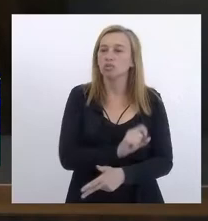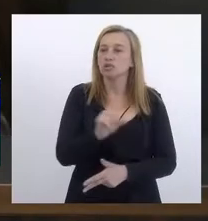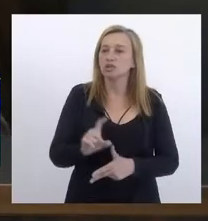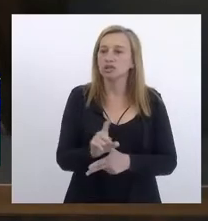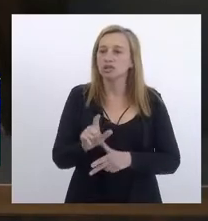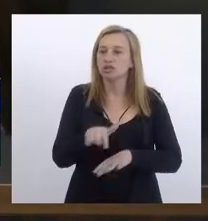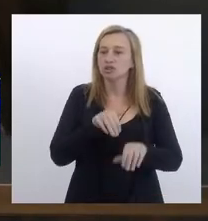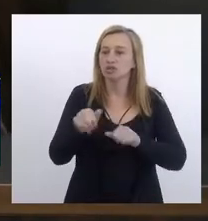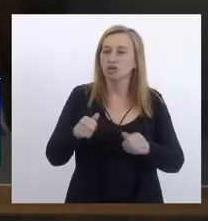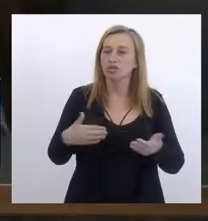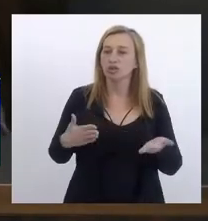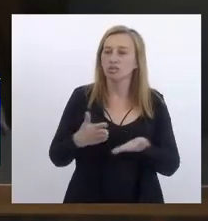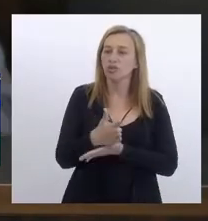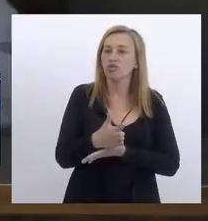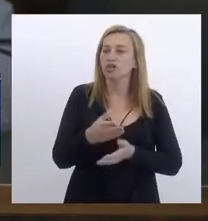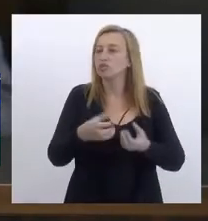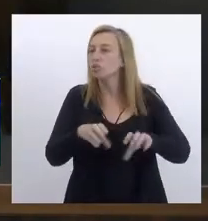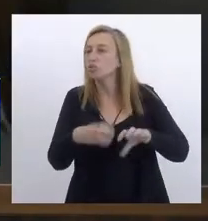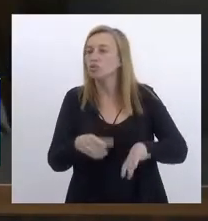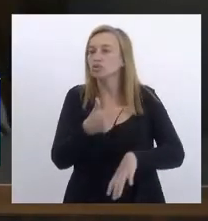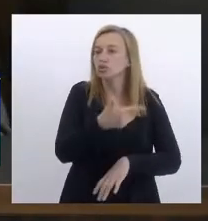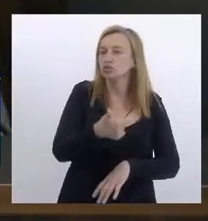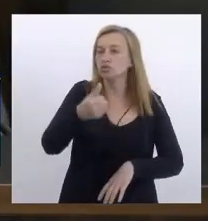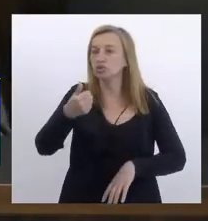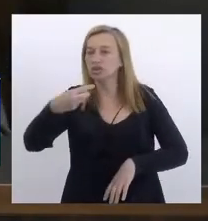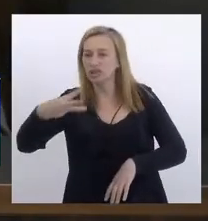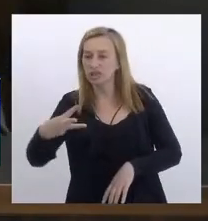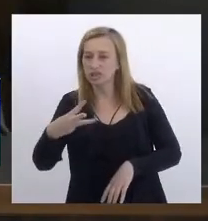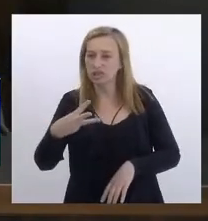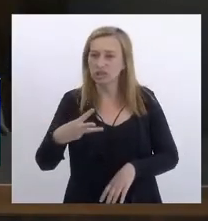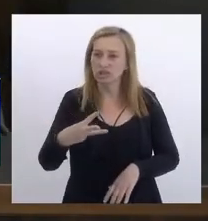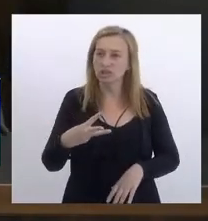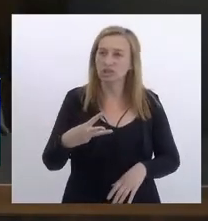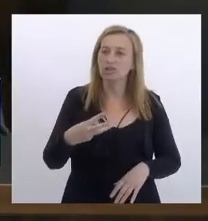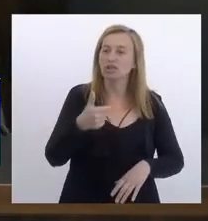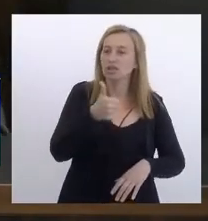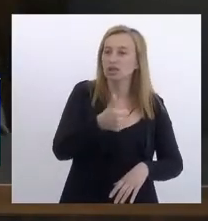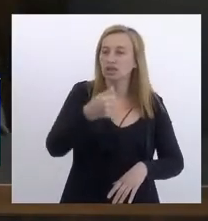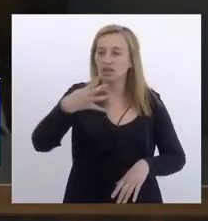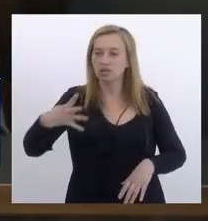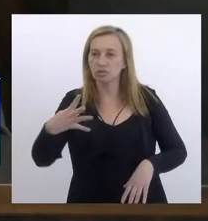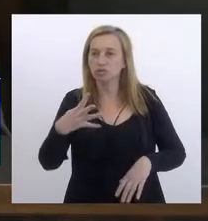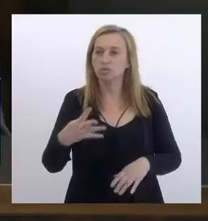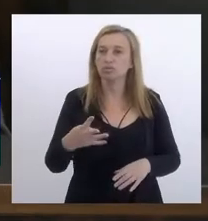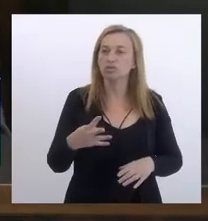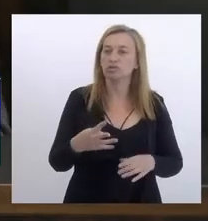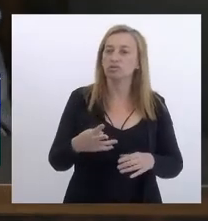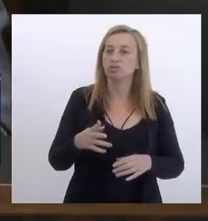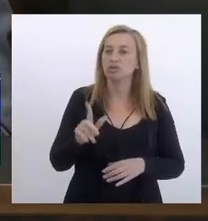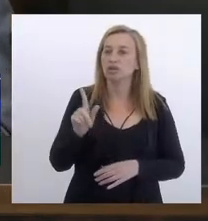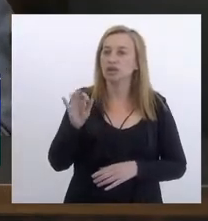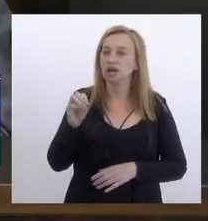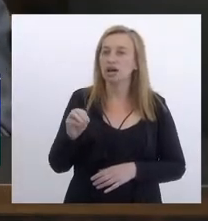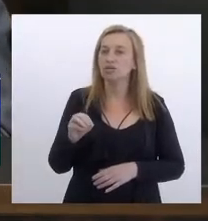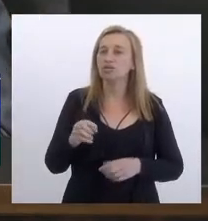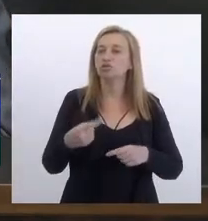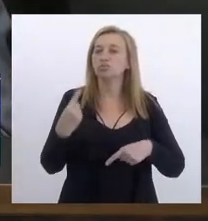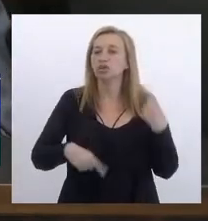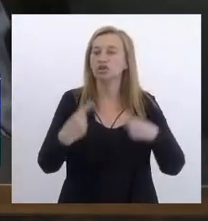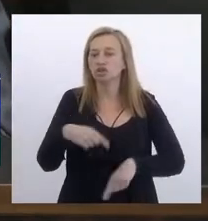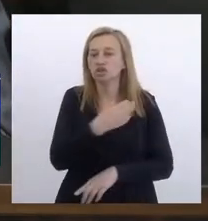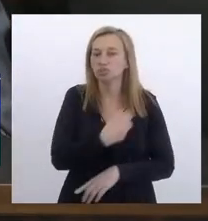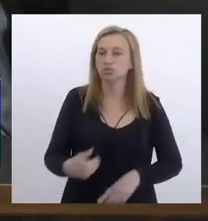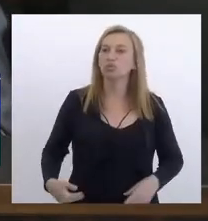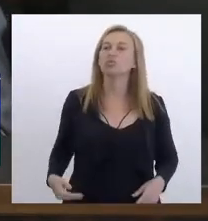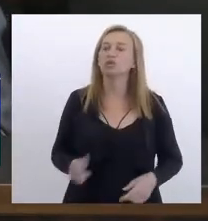convocar os aprovados no concurso de 2013, homologado em 14, para o cargo de especialistas em políticas públicas